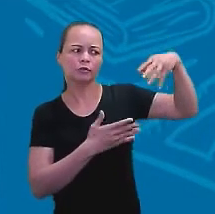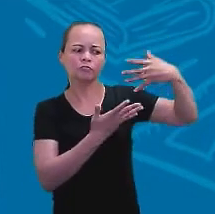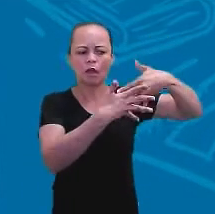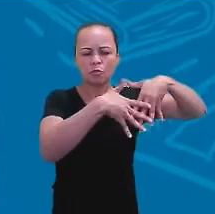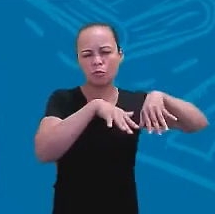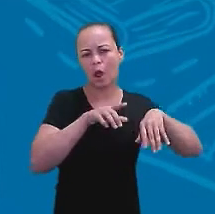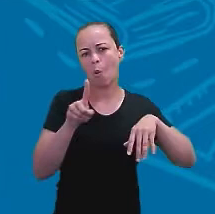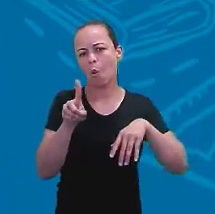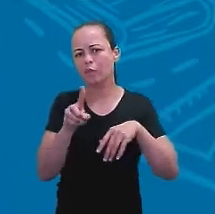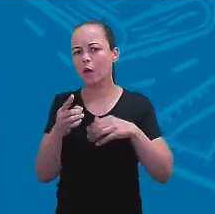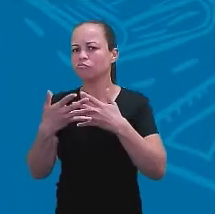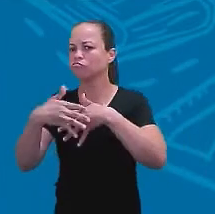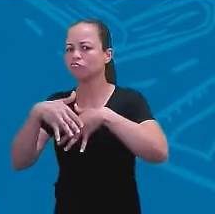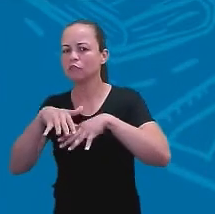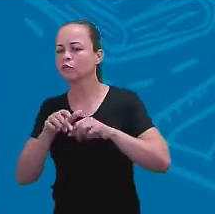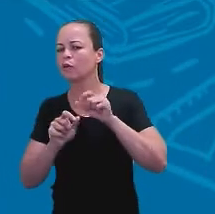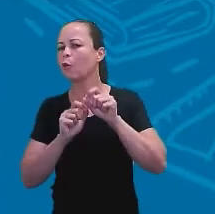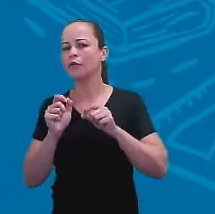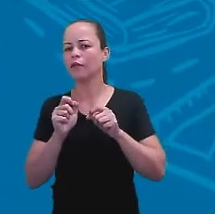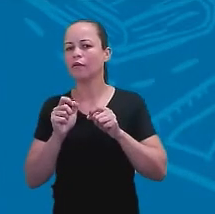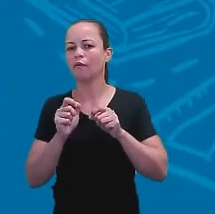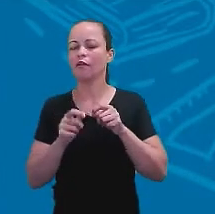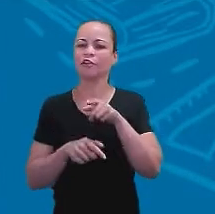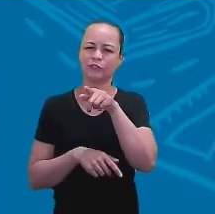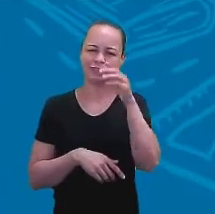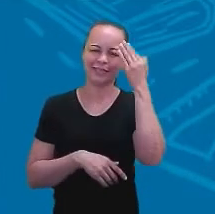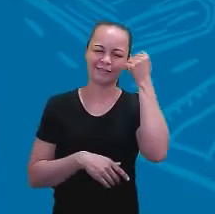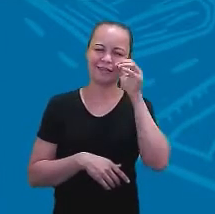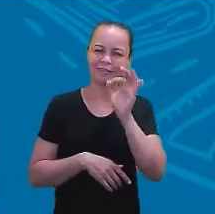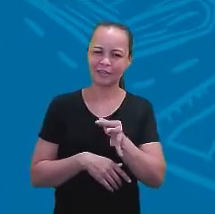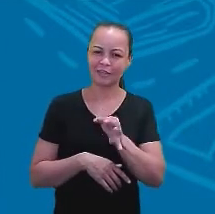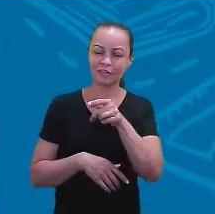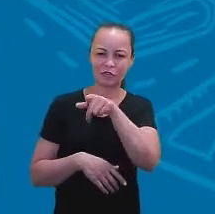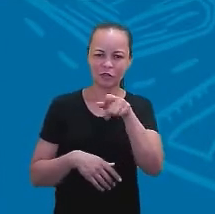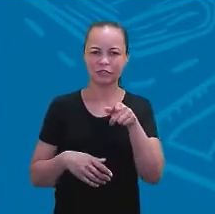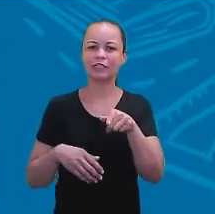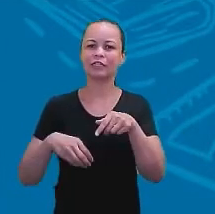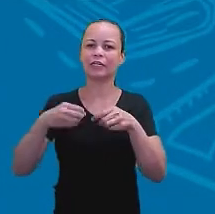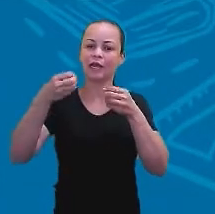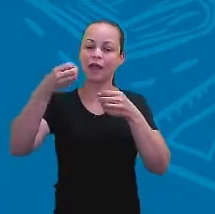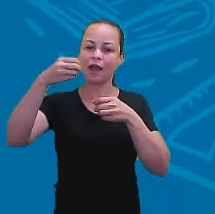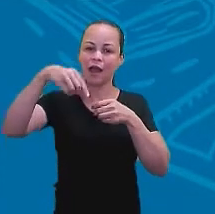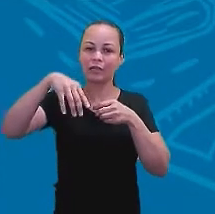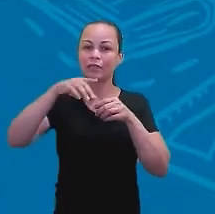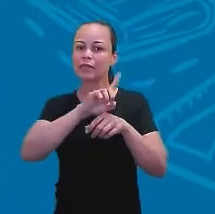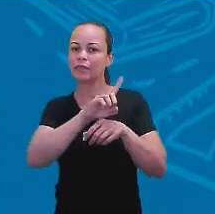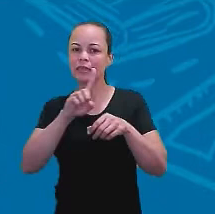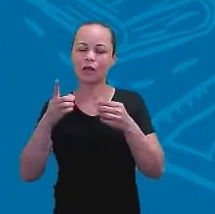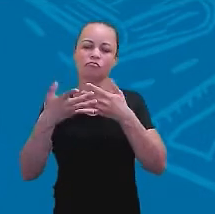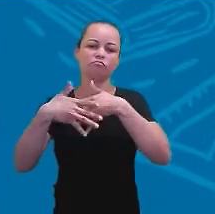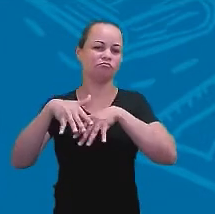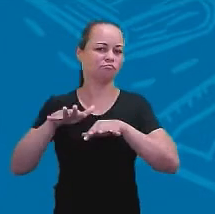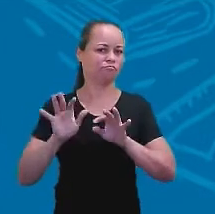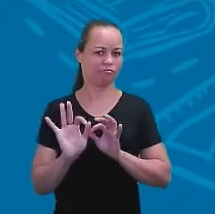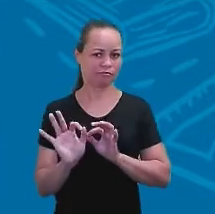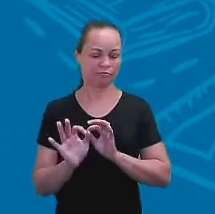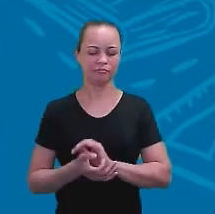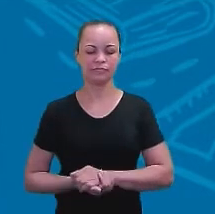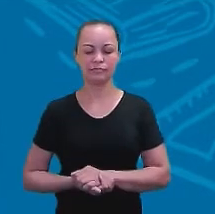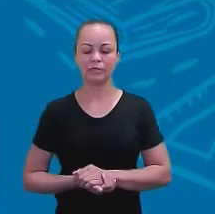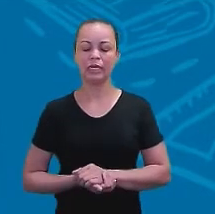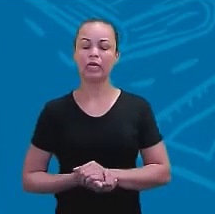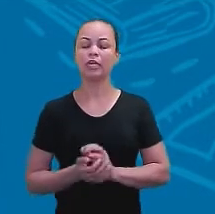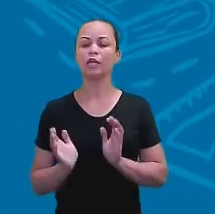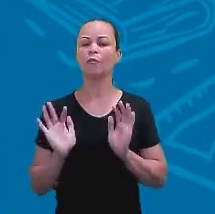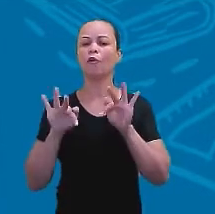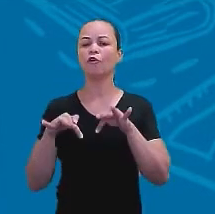Tenho certeza aí que vocês sinalizariam que é uma fonte de luz artificial. E por último exemplo, para a gente começar a